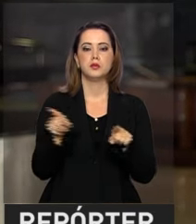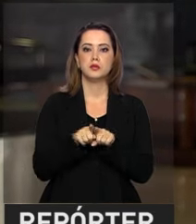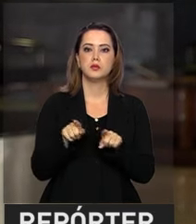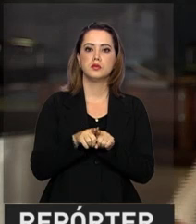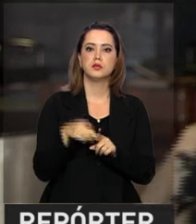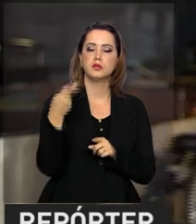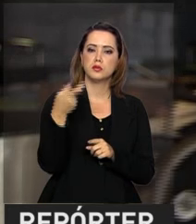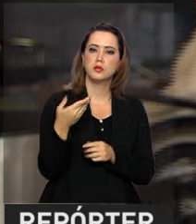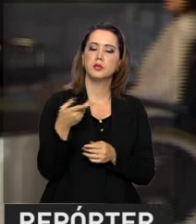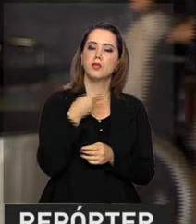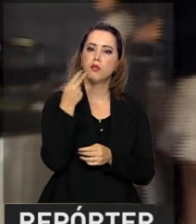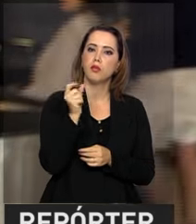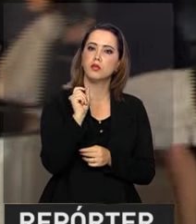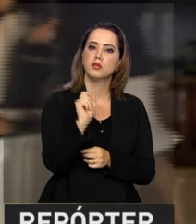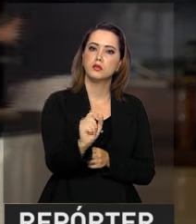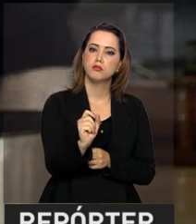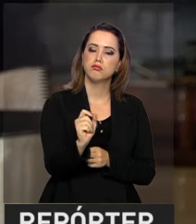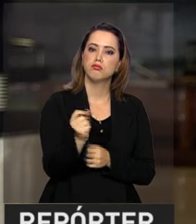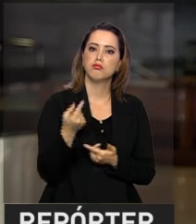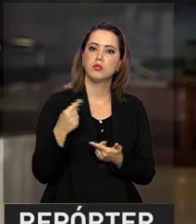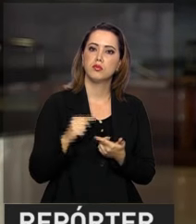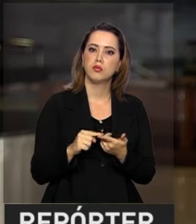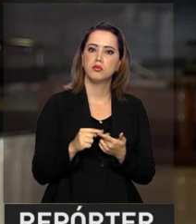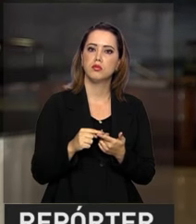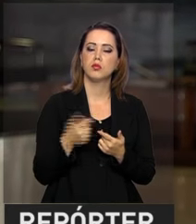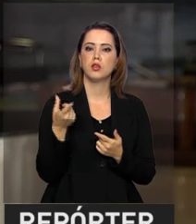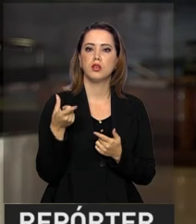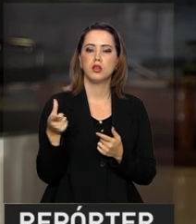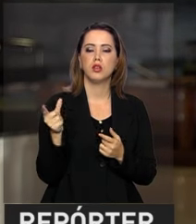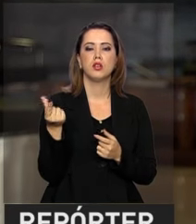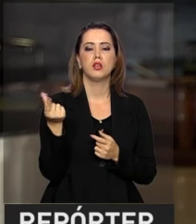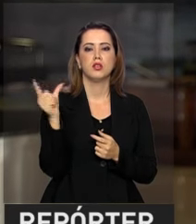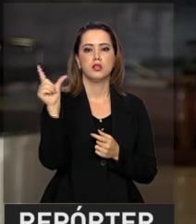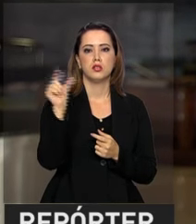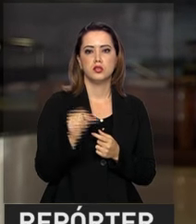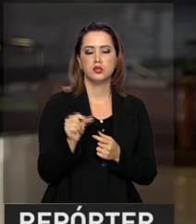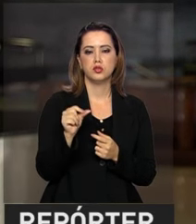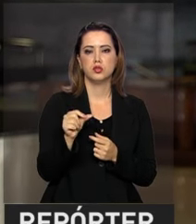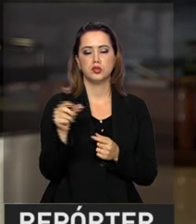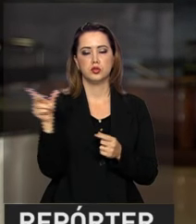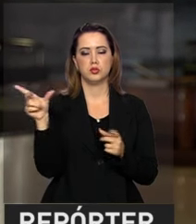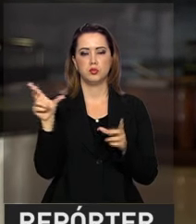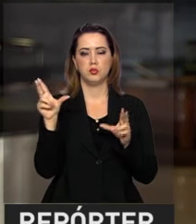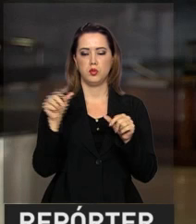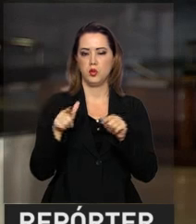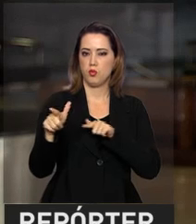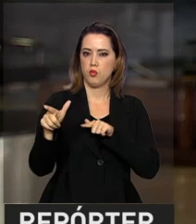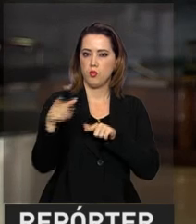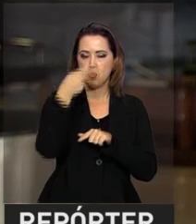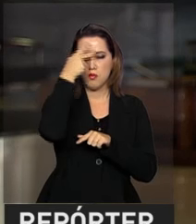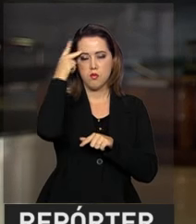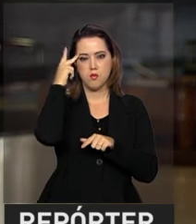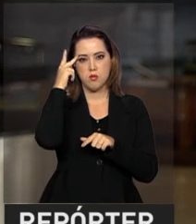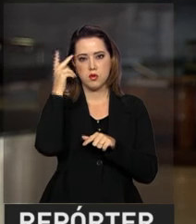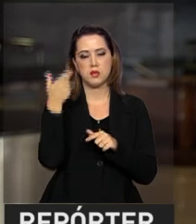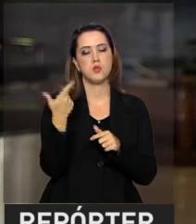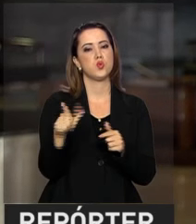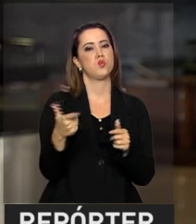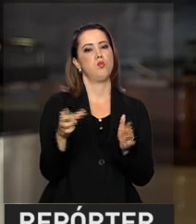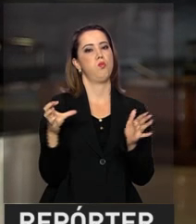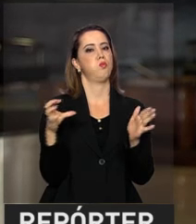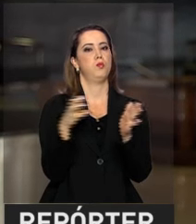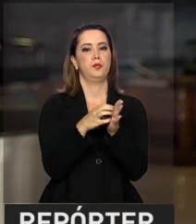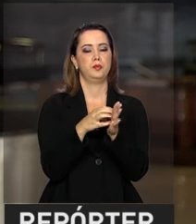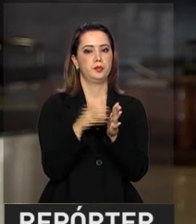Temer destacou, por exemplo, a eliminação de cargos comissionados e a proposta que estabelece um limite de gastos para